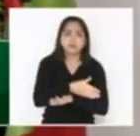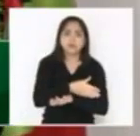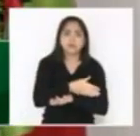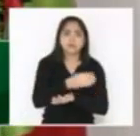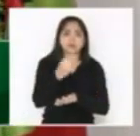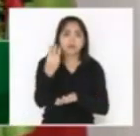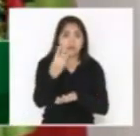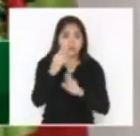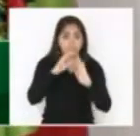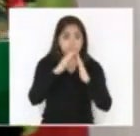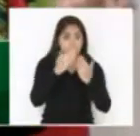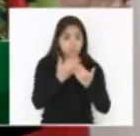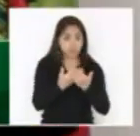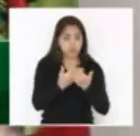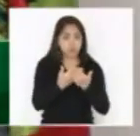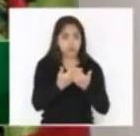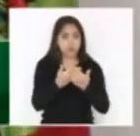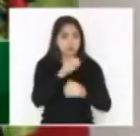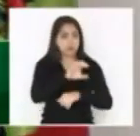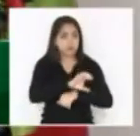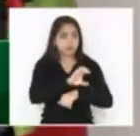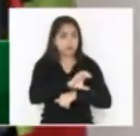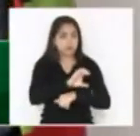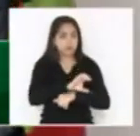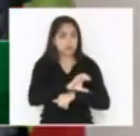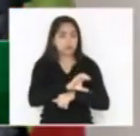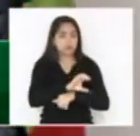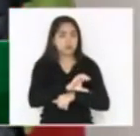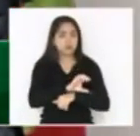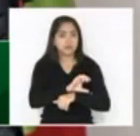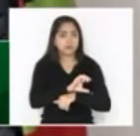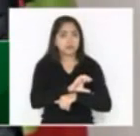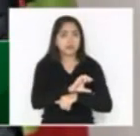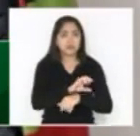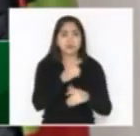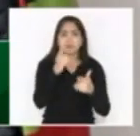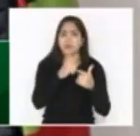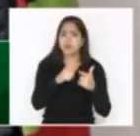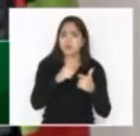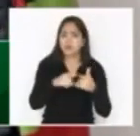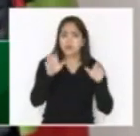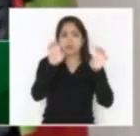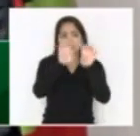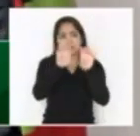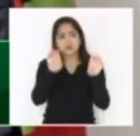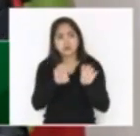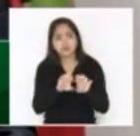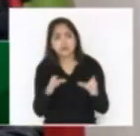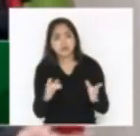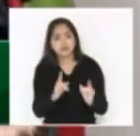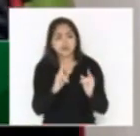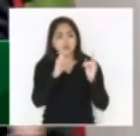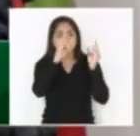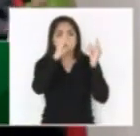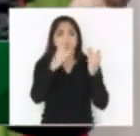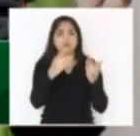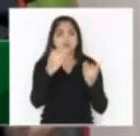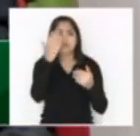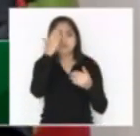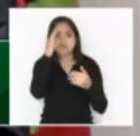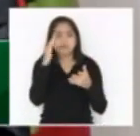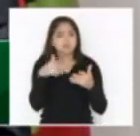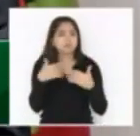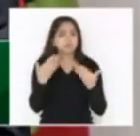estadual. É impressionante a precarização da estrutura física. Não dá para entender o que está